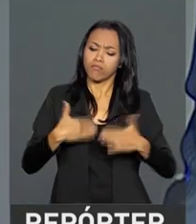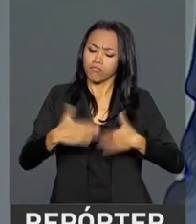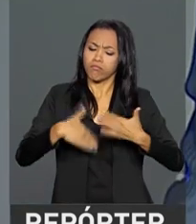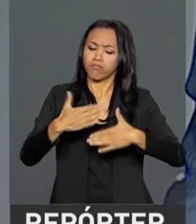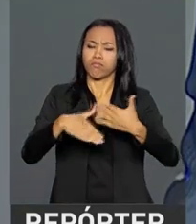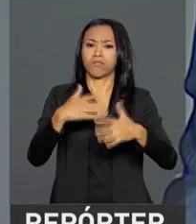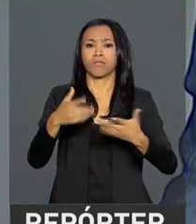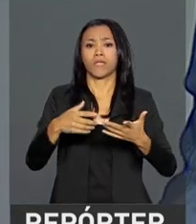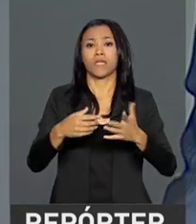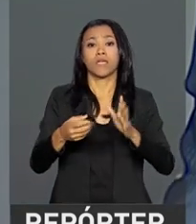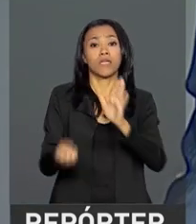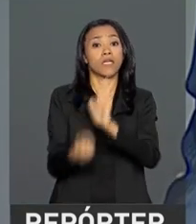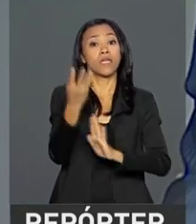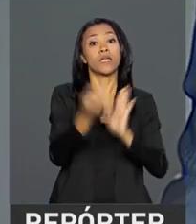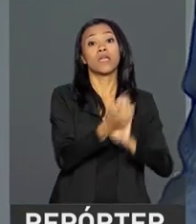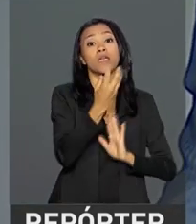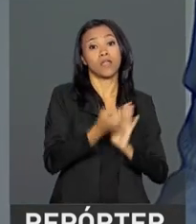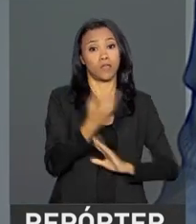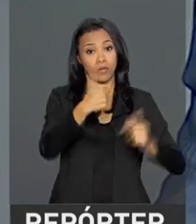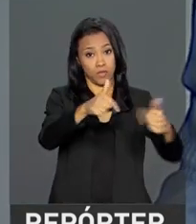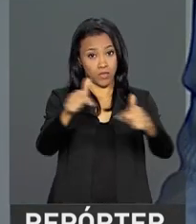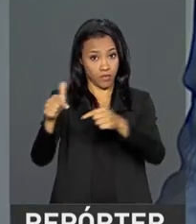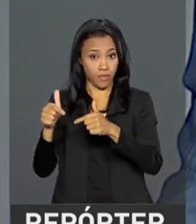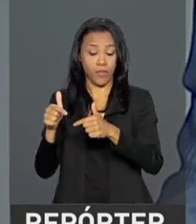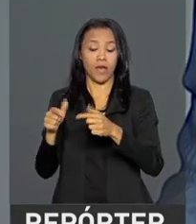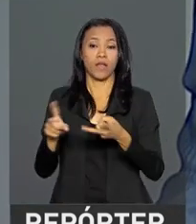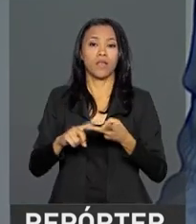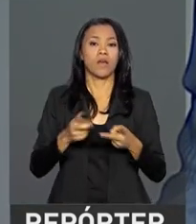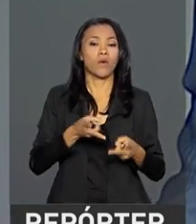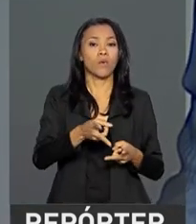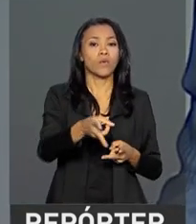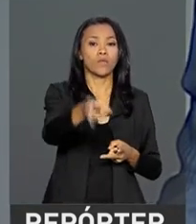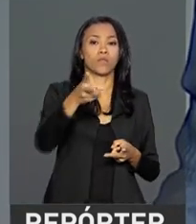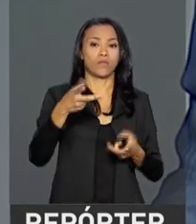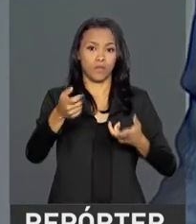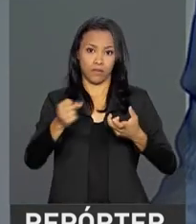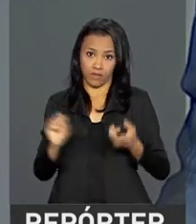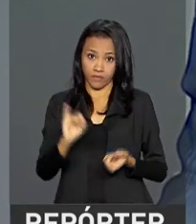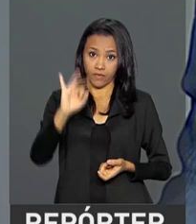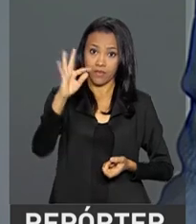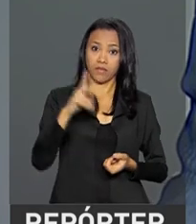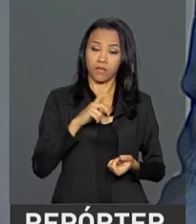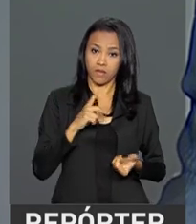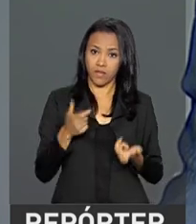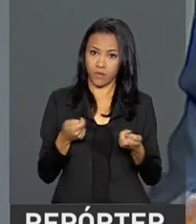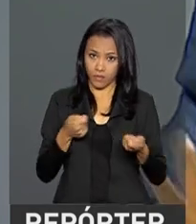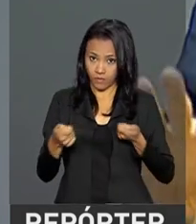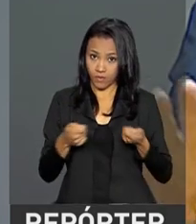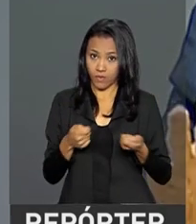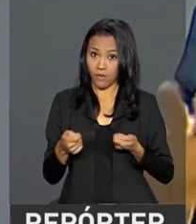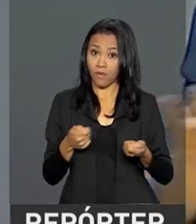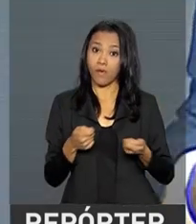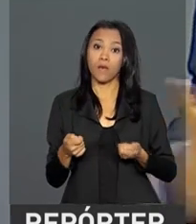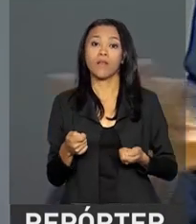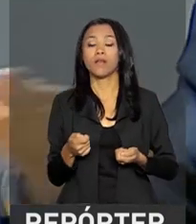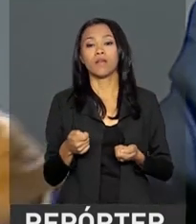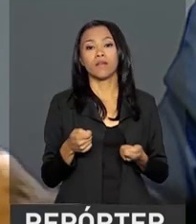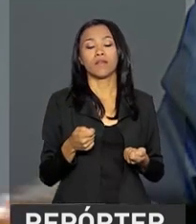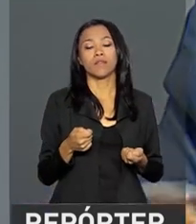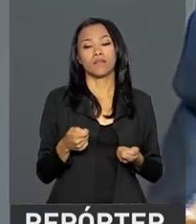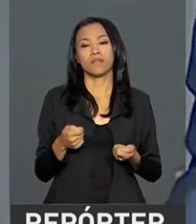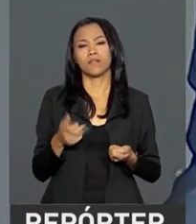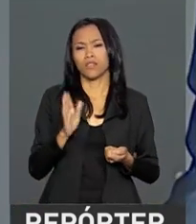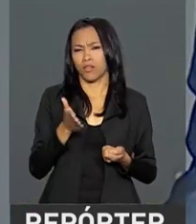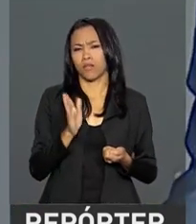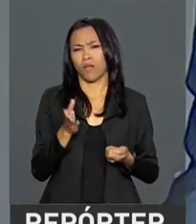criados a continuação da inflação sob controle que me parece também já está na provisória de